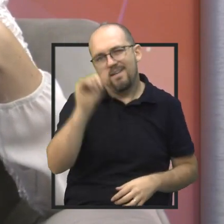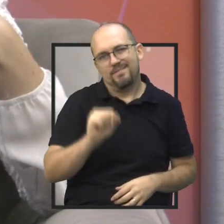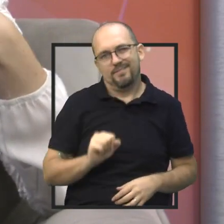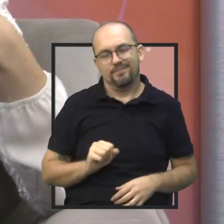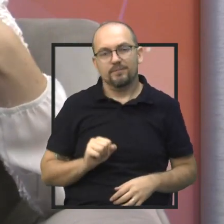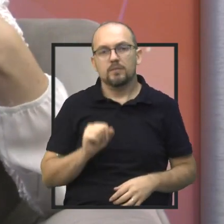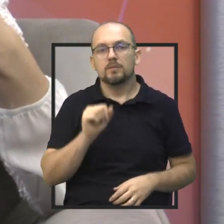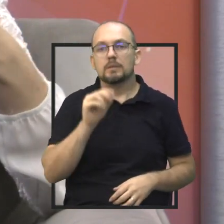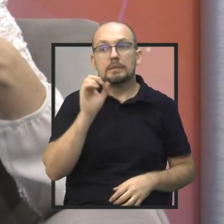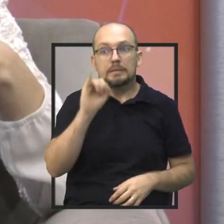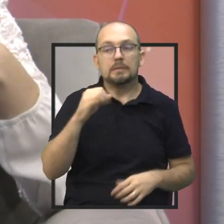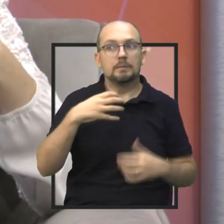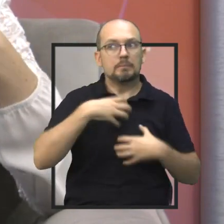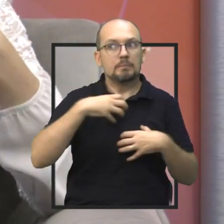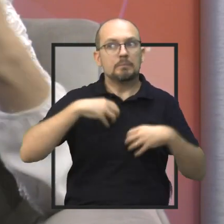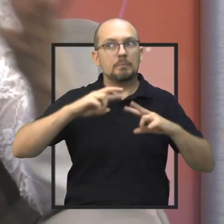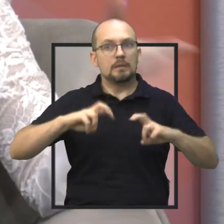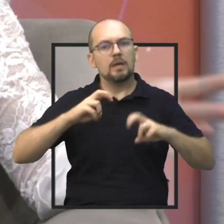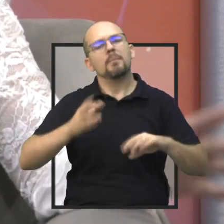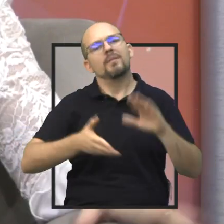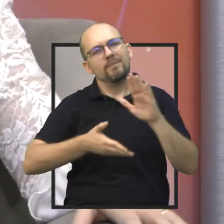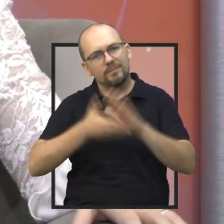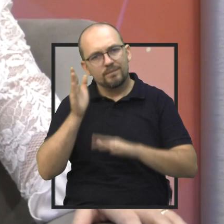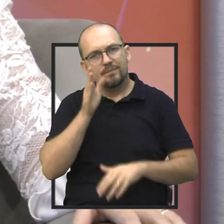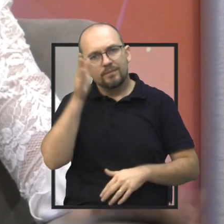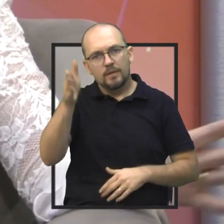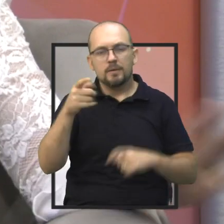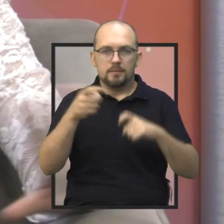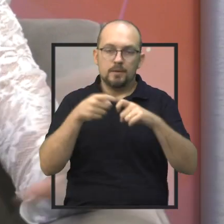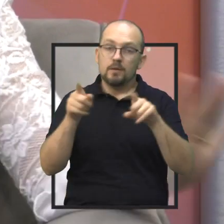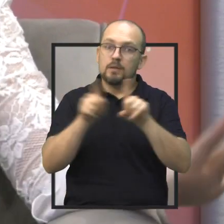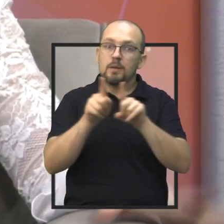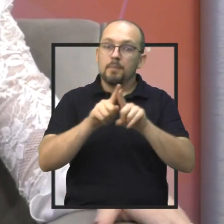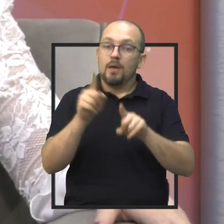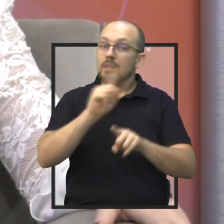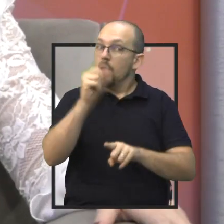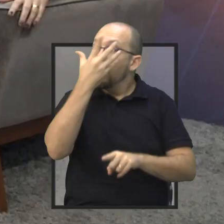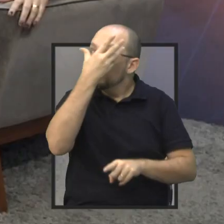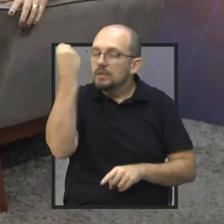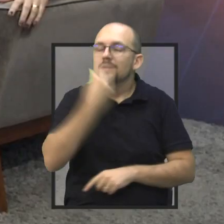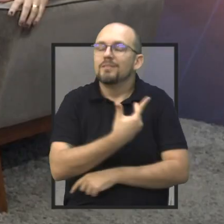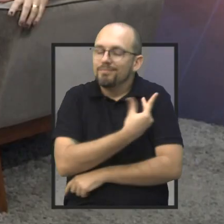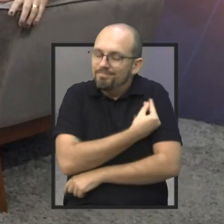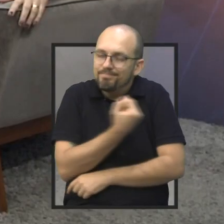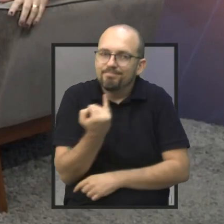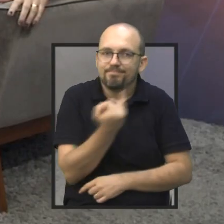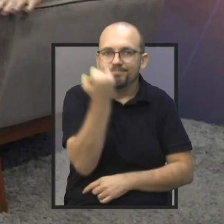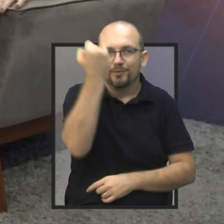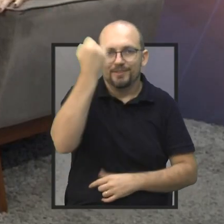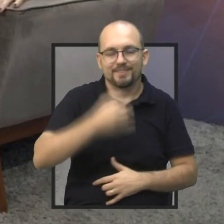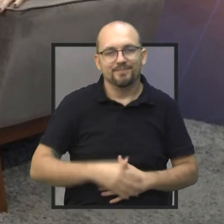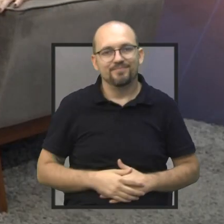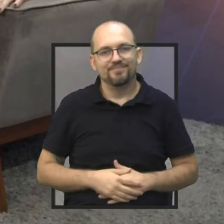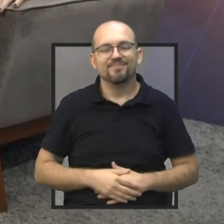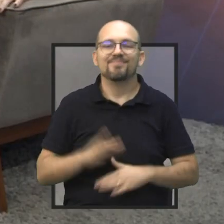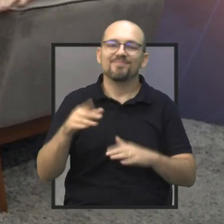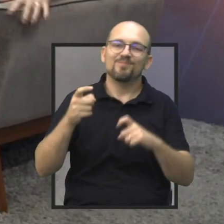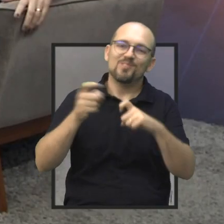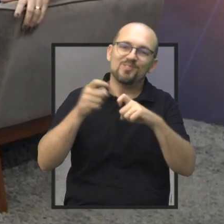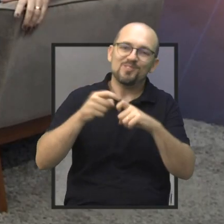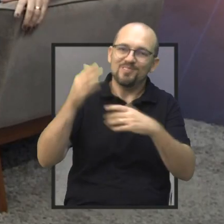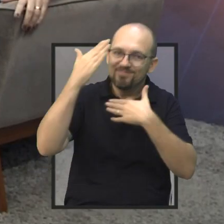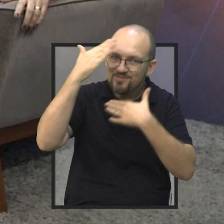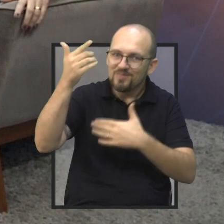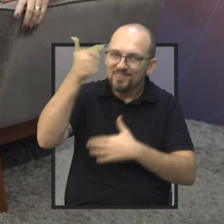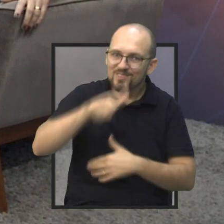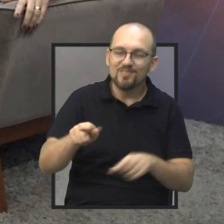tendo, né, outras complicações e principalmente não deixem de se vacinar. Doutora Luísa, muito obrigada novamente.